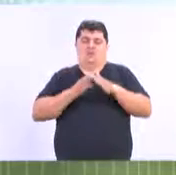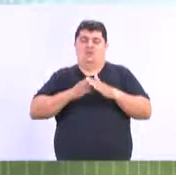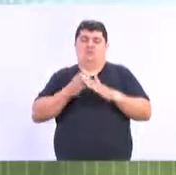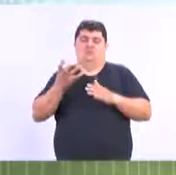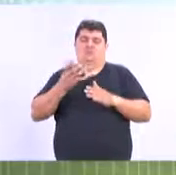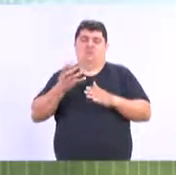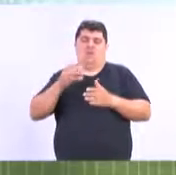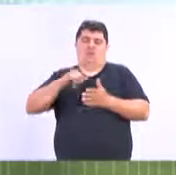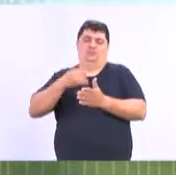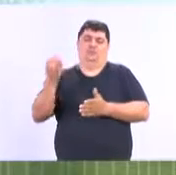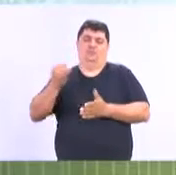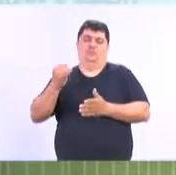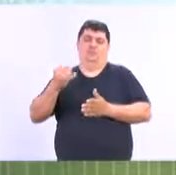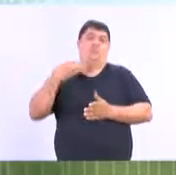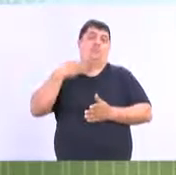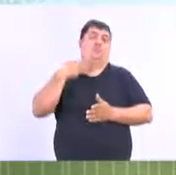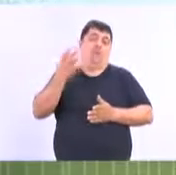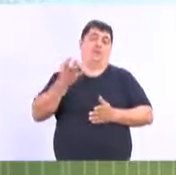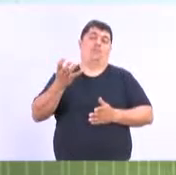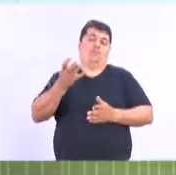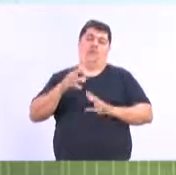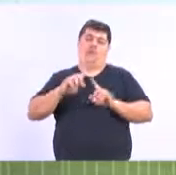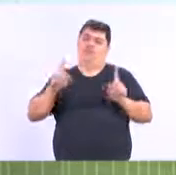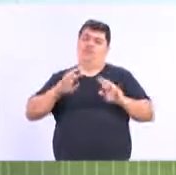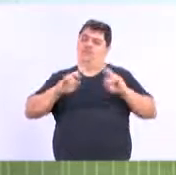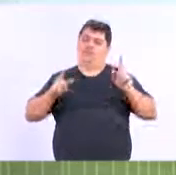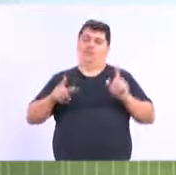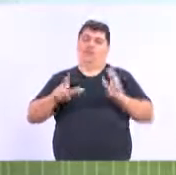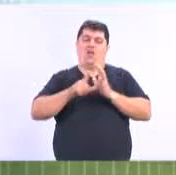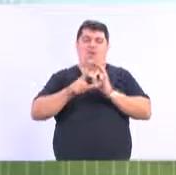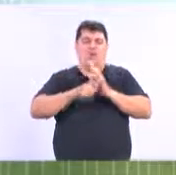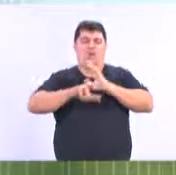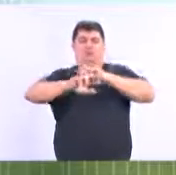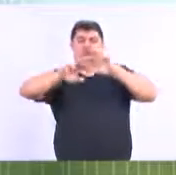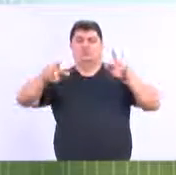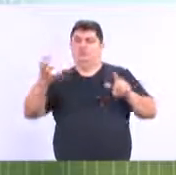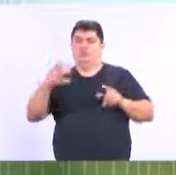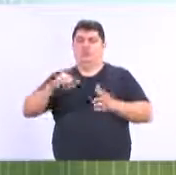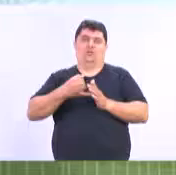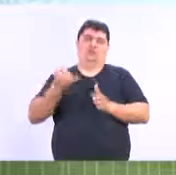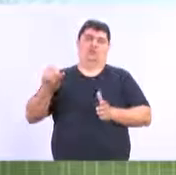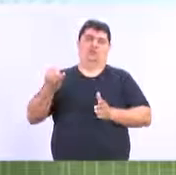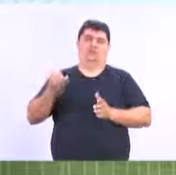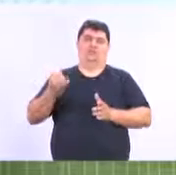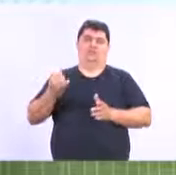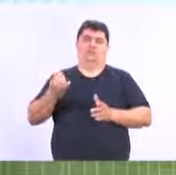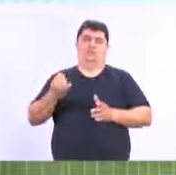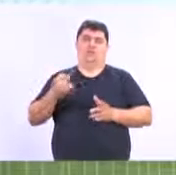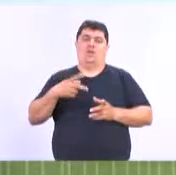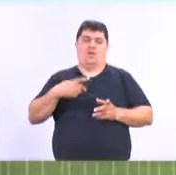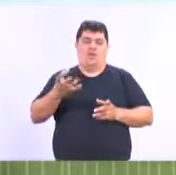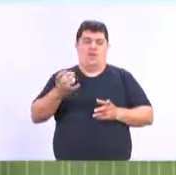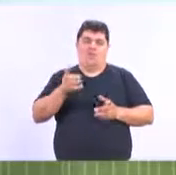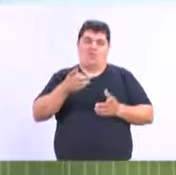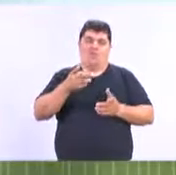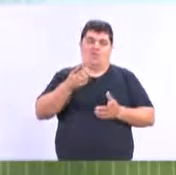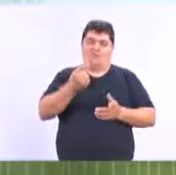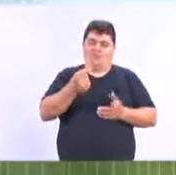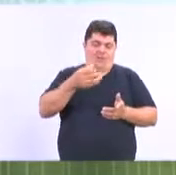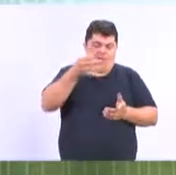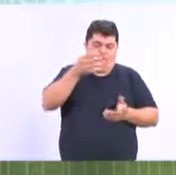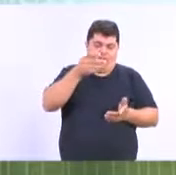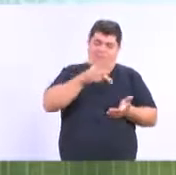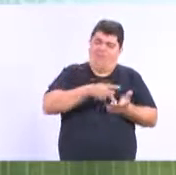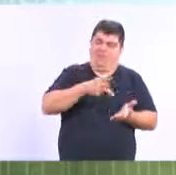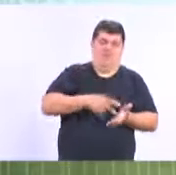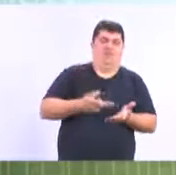receber juros, fora os bancos, né? Instituições financeiras vivem de juros, isso é a atividade dela, né? Mas a minha loja, ninguém quer vender numa loja